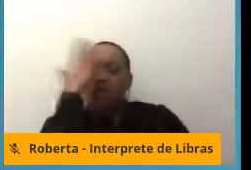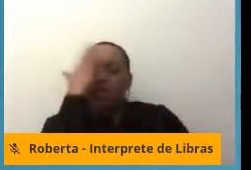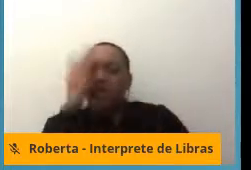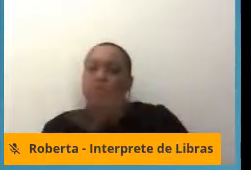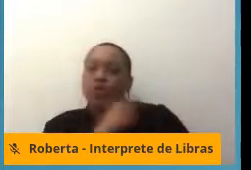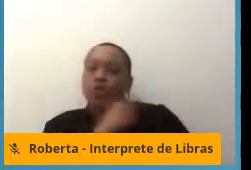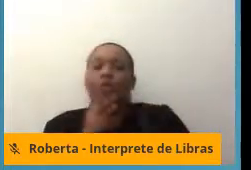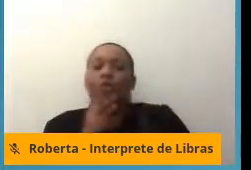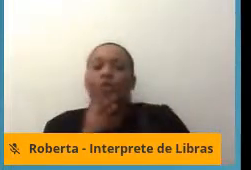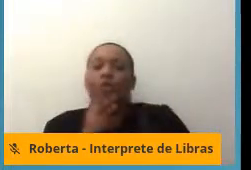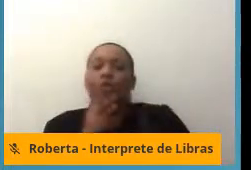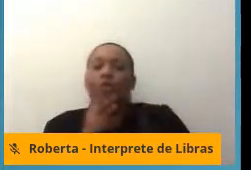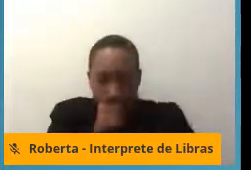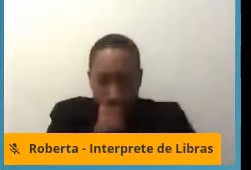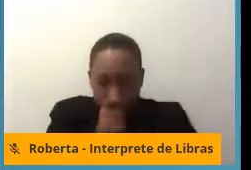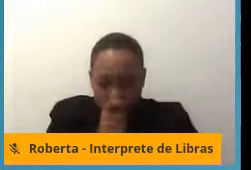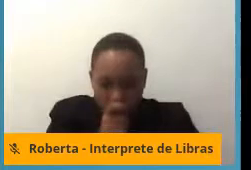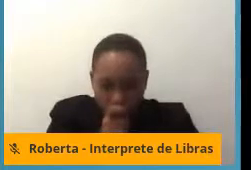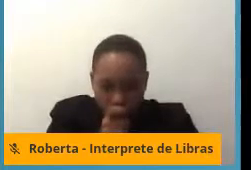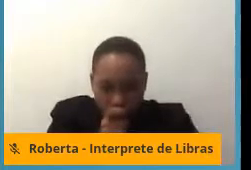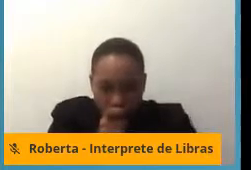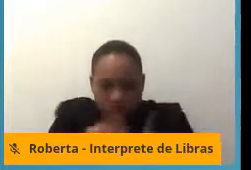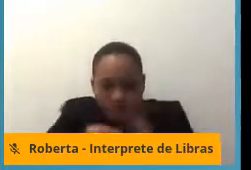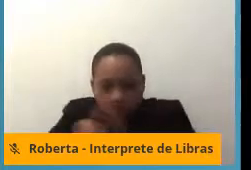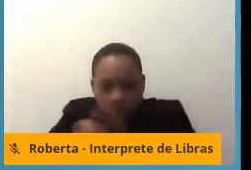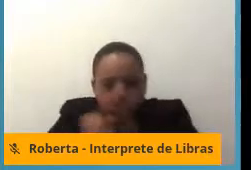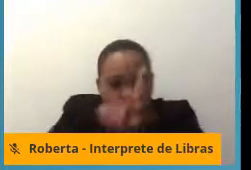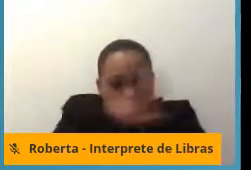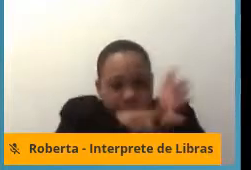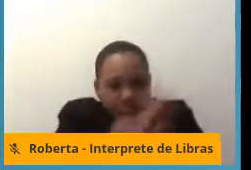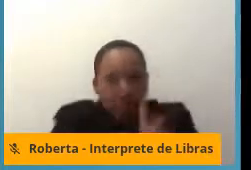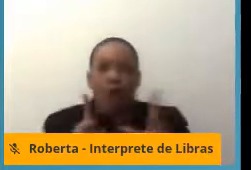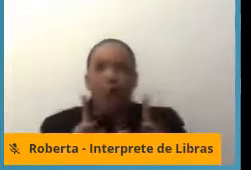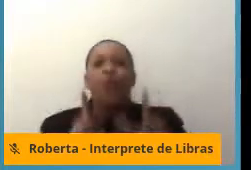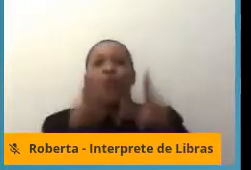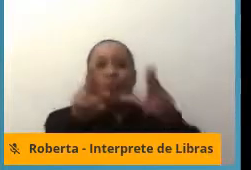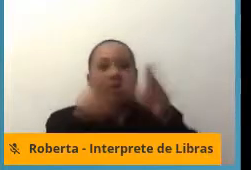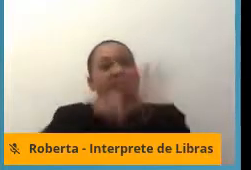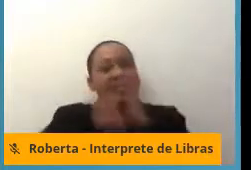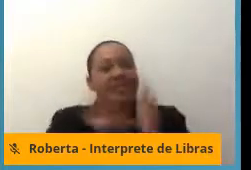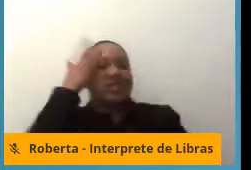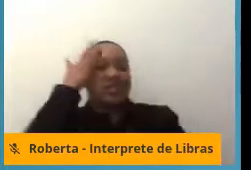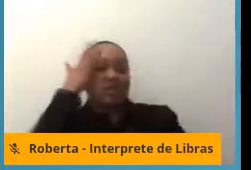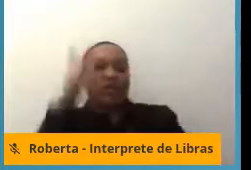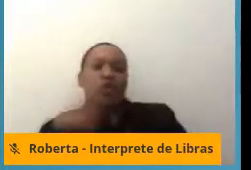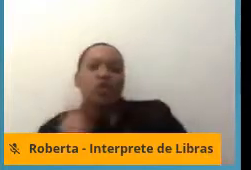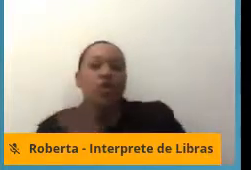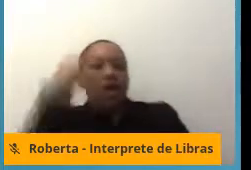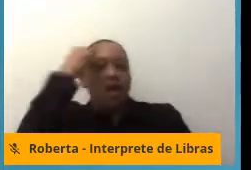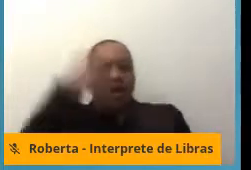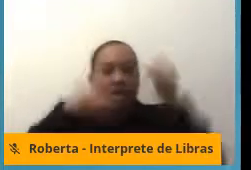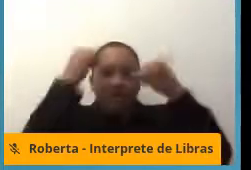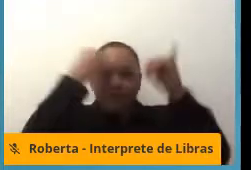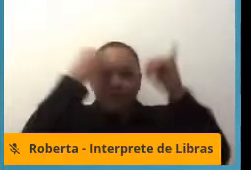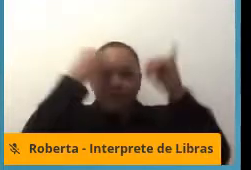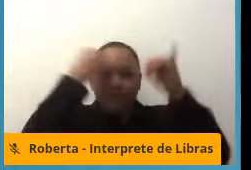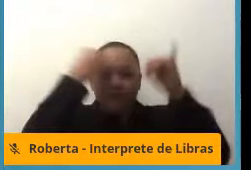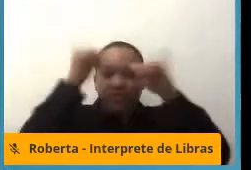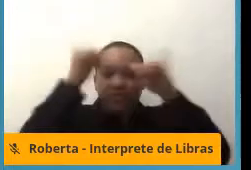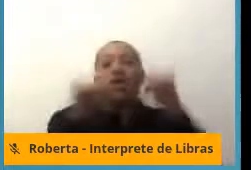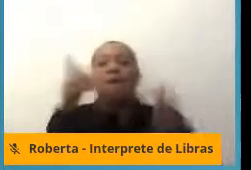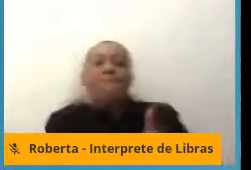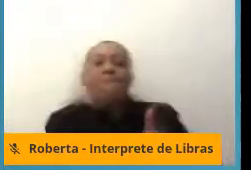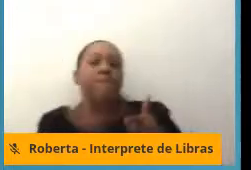evitar essas possíveis ondas consequentes, né, que a gente, de alguma maneira, mantenha sob controle